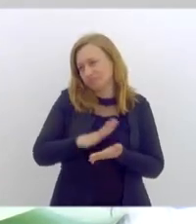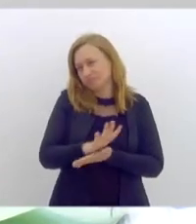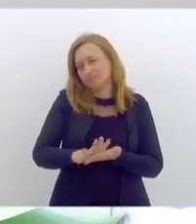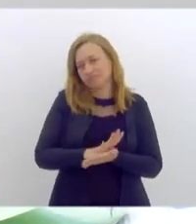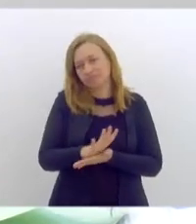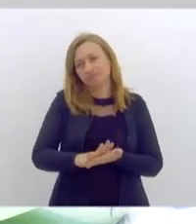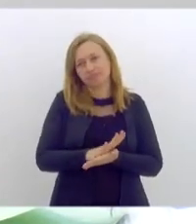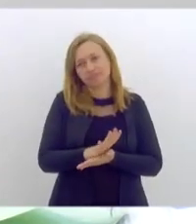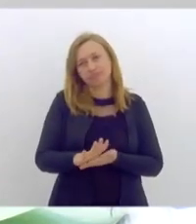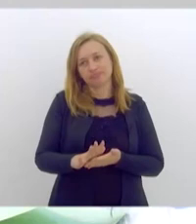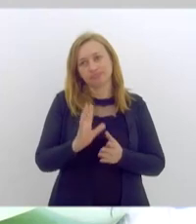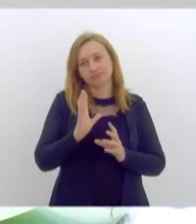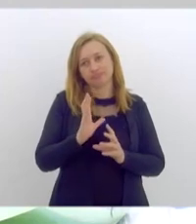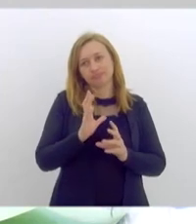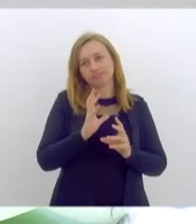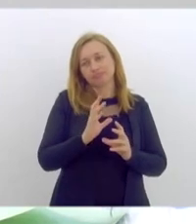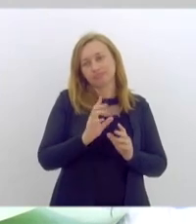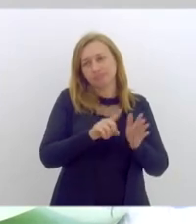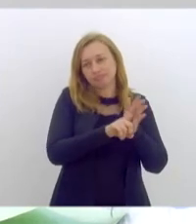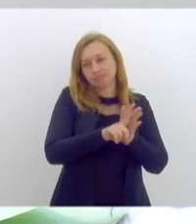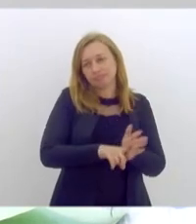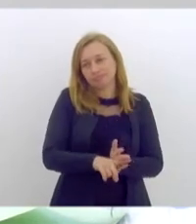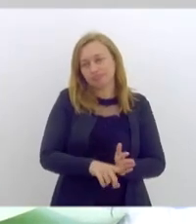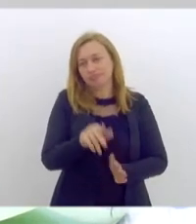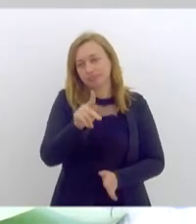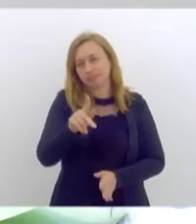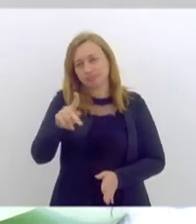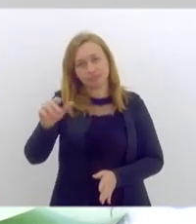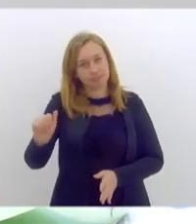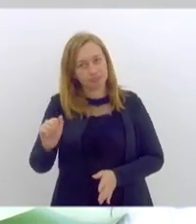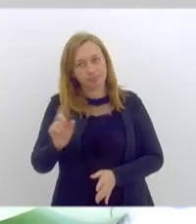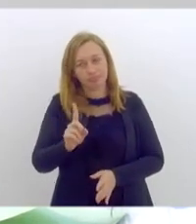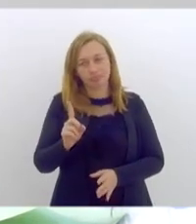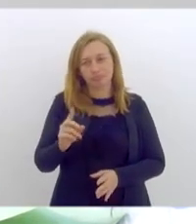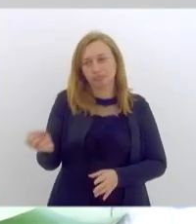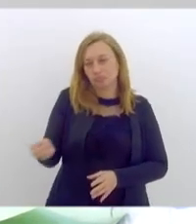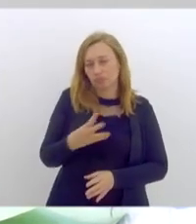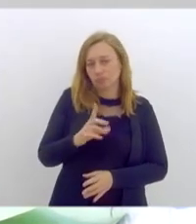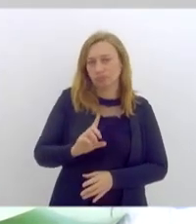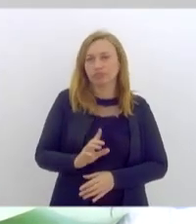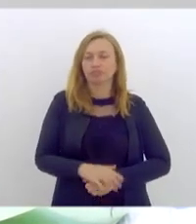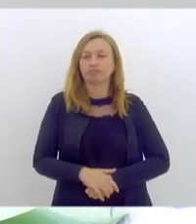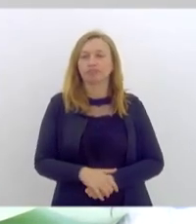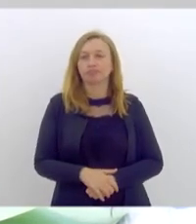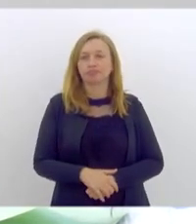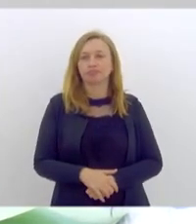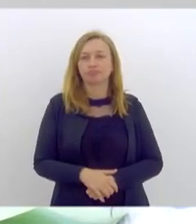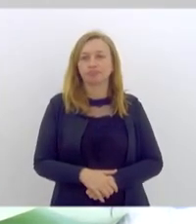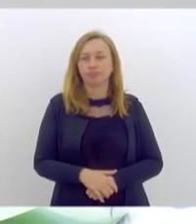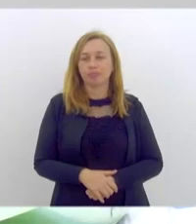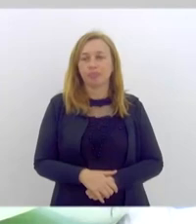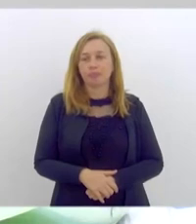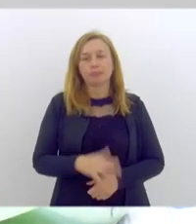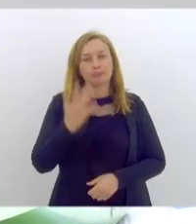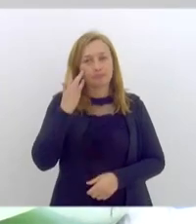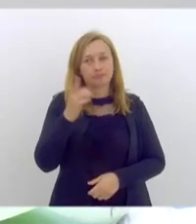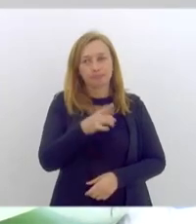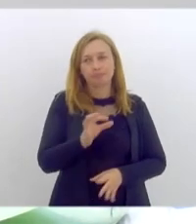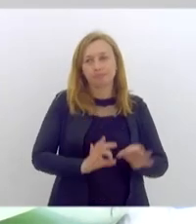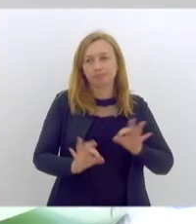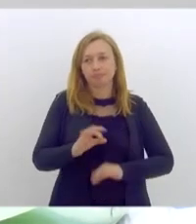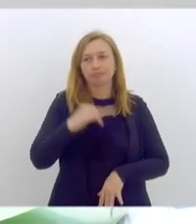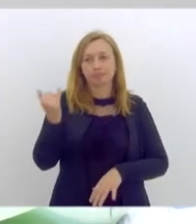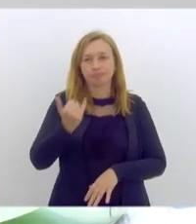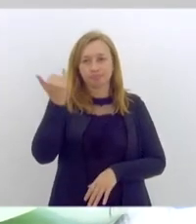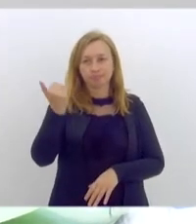é uma revisão de PPA não é um PPA novo então uma senhora acha que esse programa é